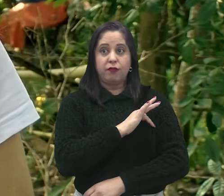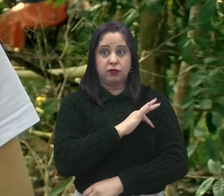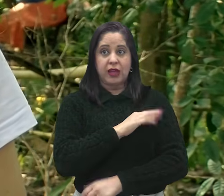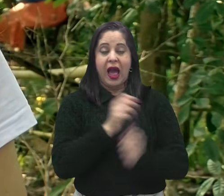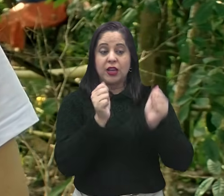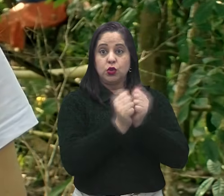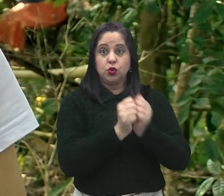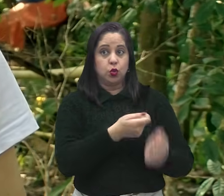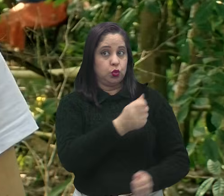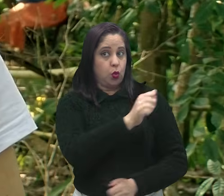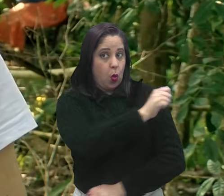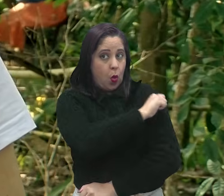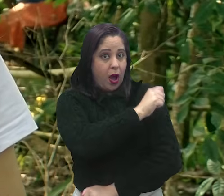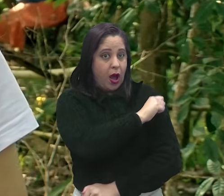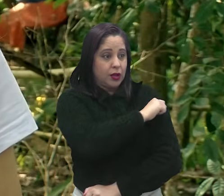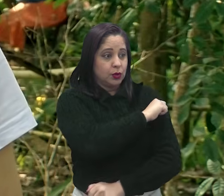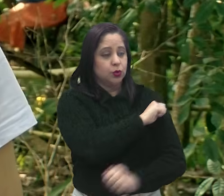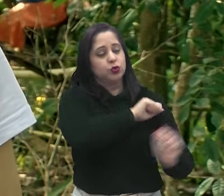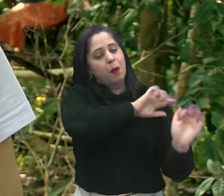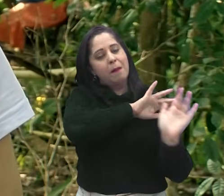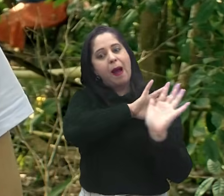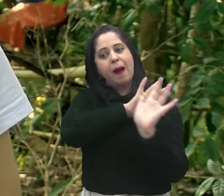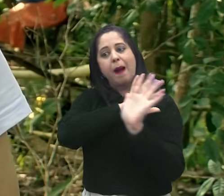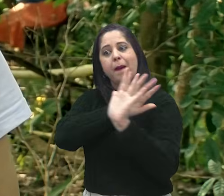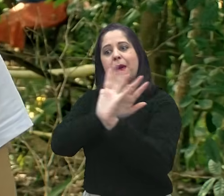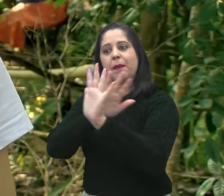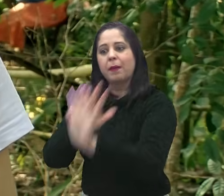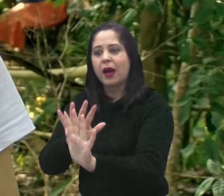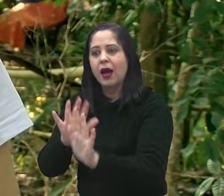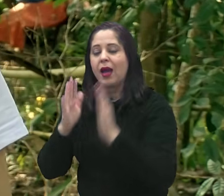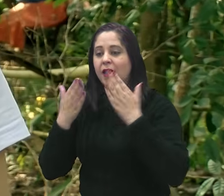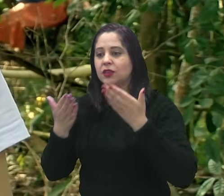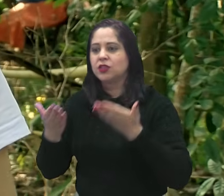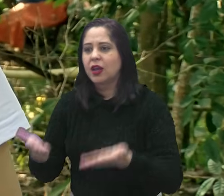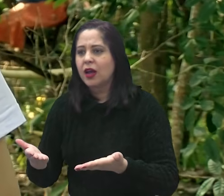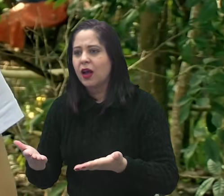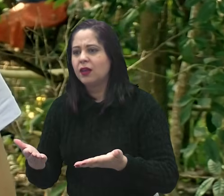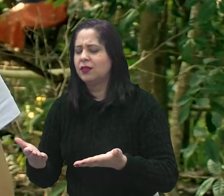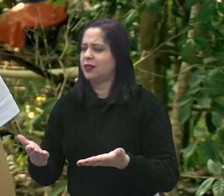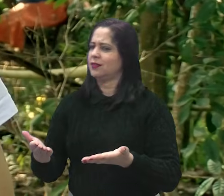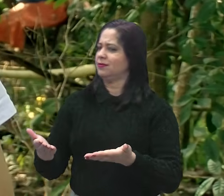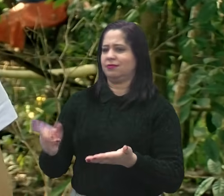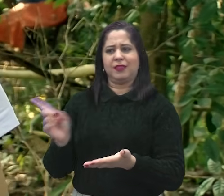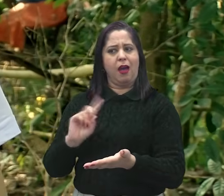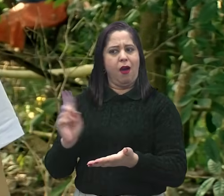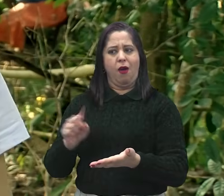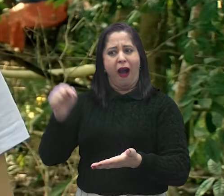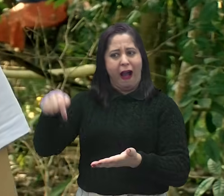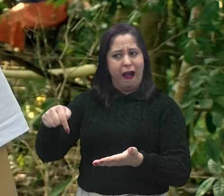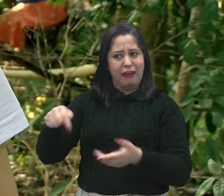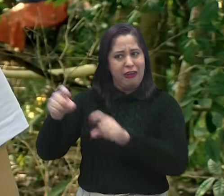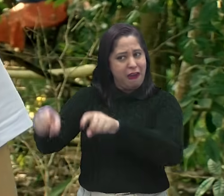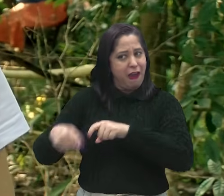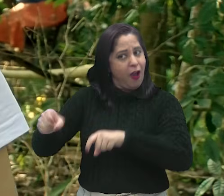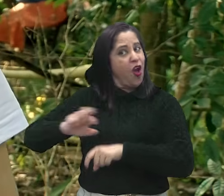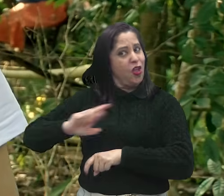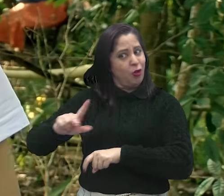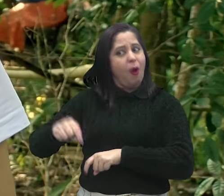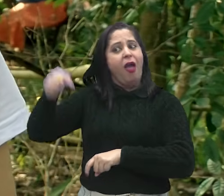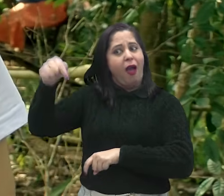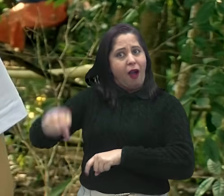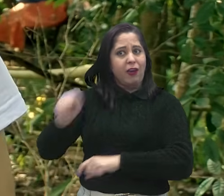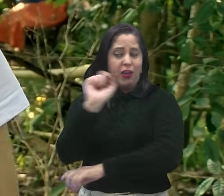essa interação com o projeto. O professor começou a falar: não, isso aqui é uma florestinha, isso aqui não é